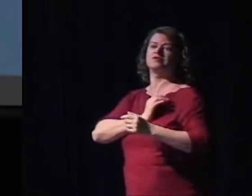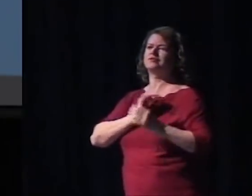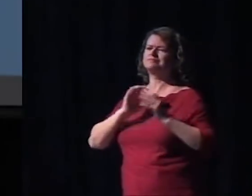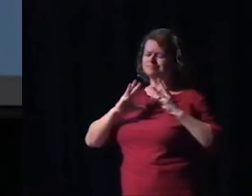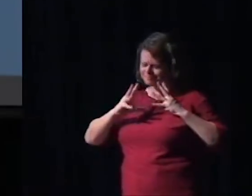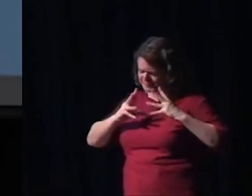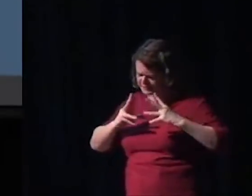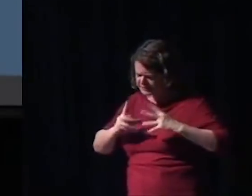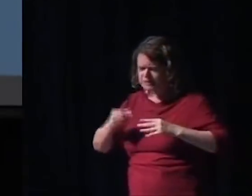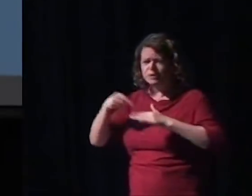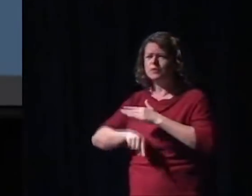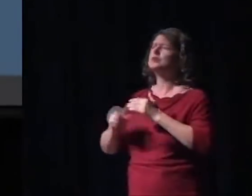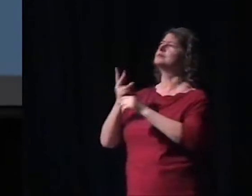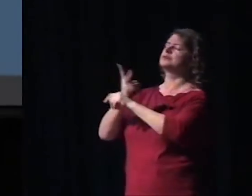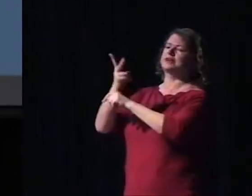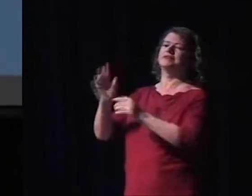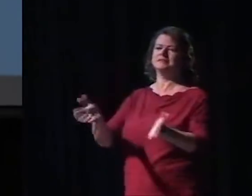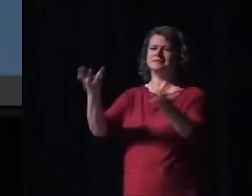Jesus.